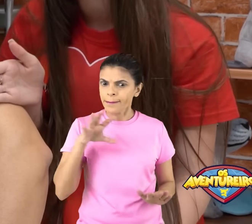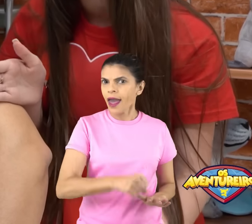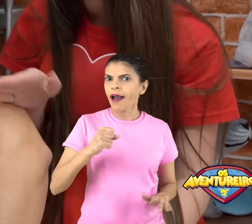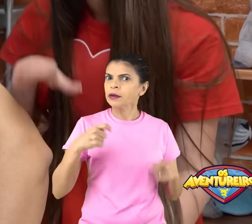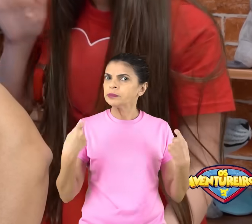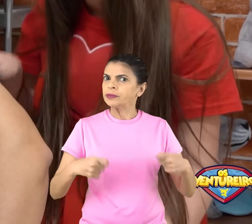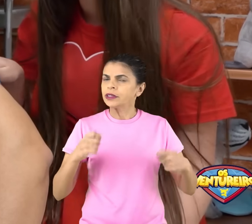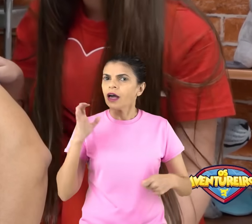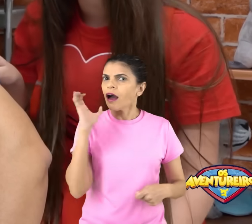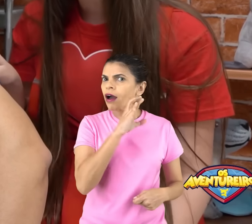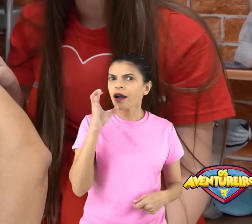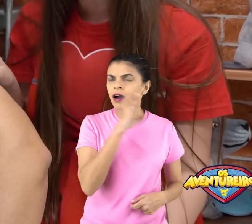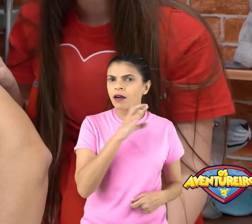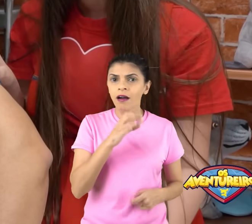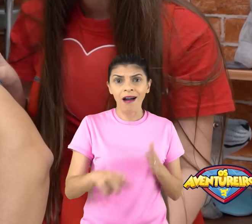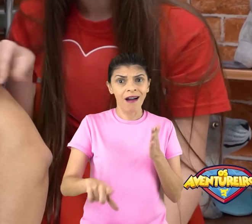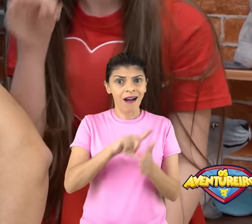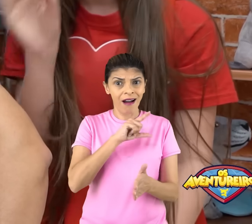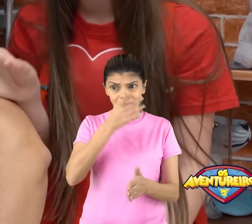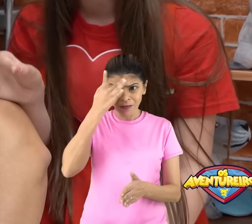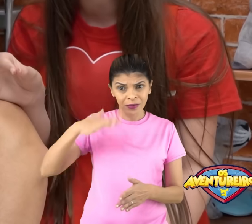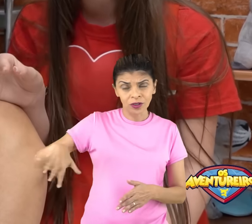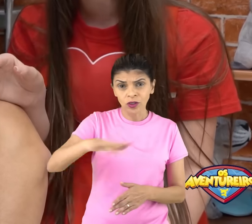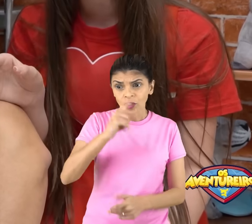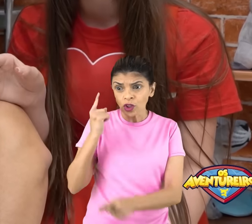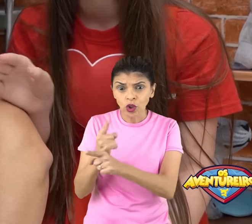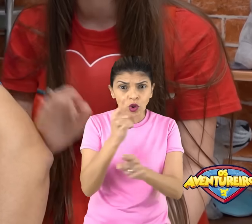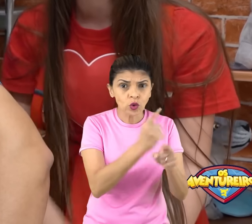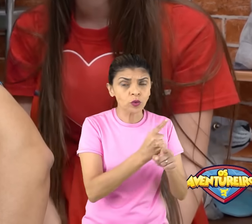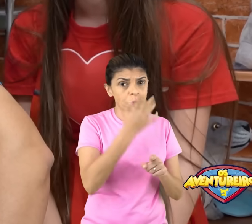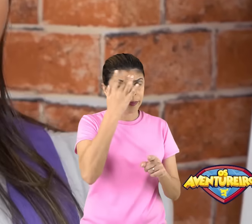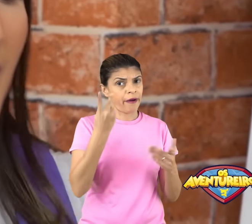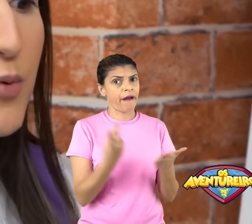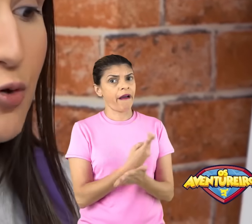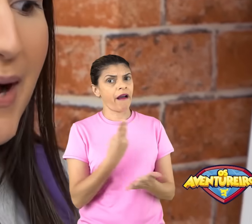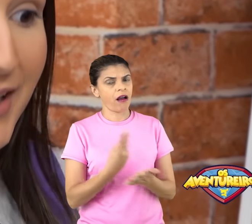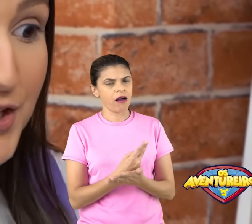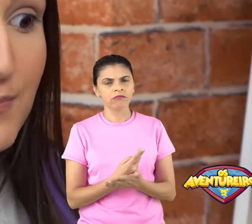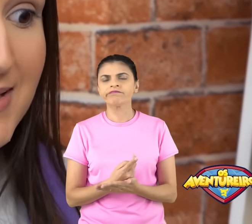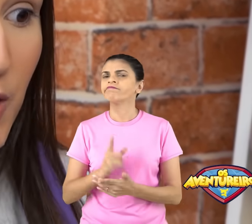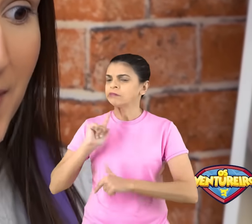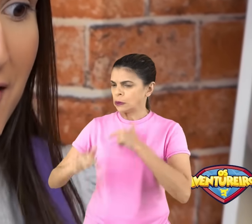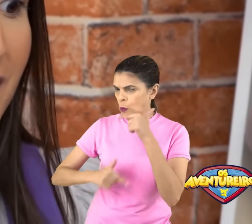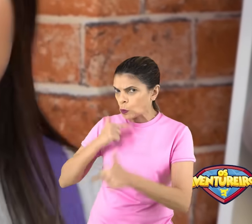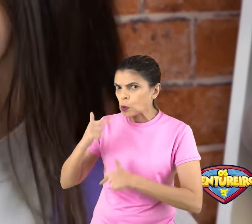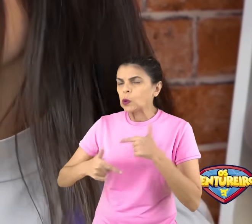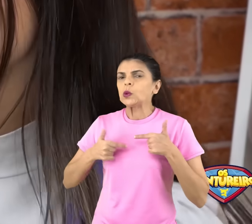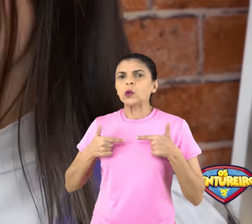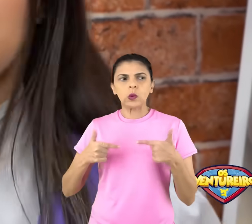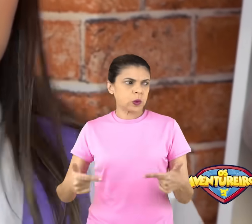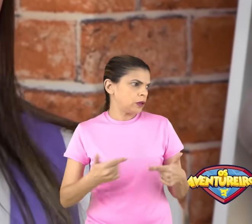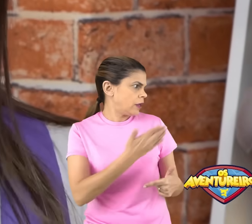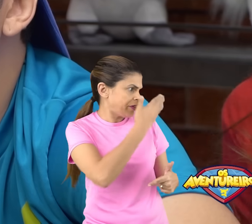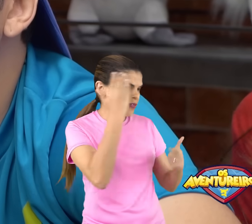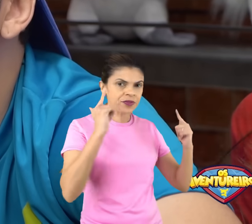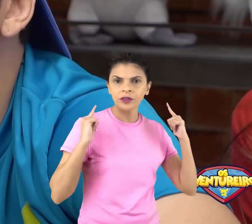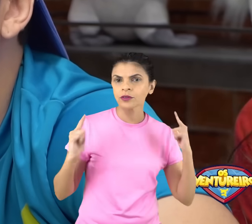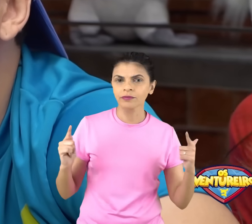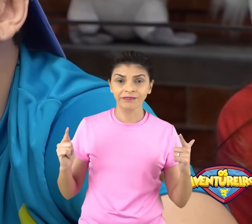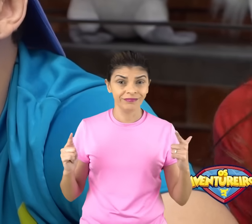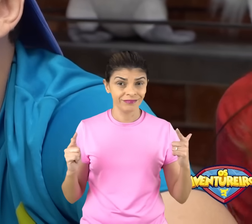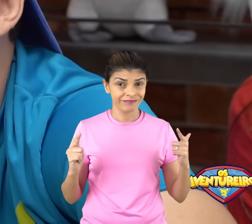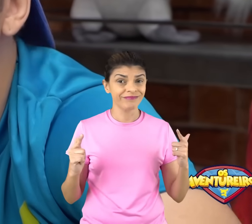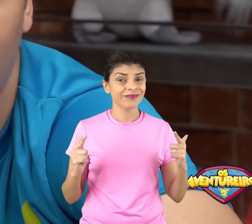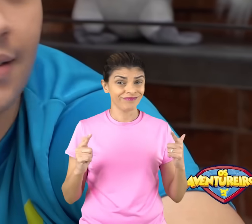Poder Colorida antes que os vilões descubram e ela cair em mãos erradas. Temos uma grande missão pela frente, aventureiros. E